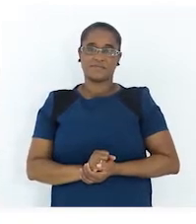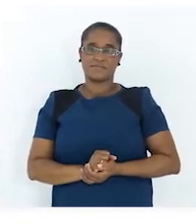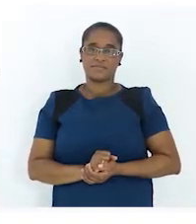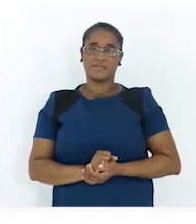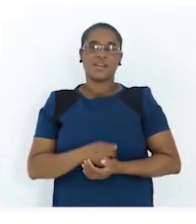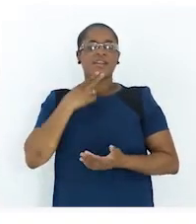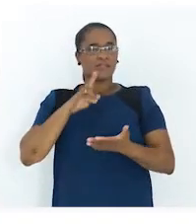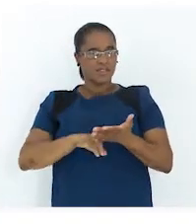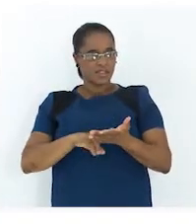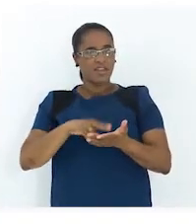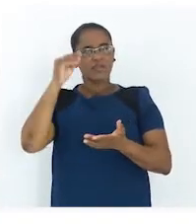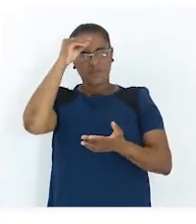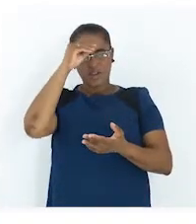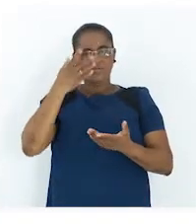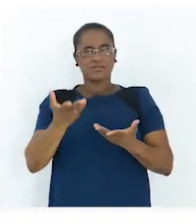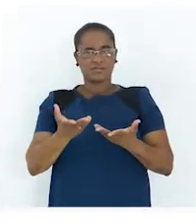Verdade?